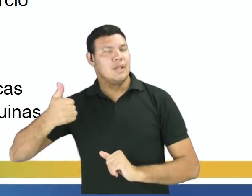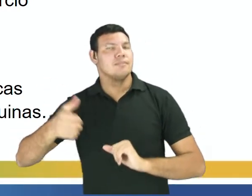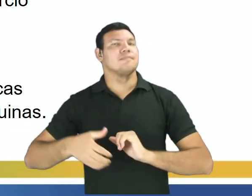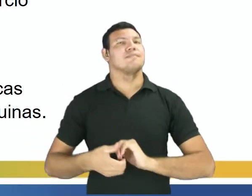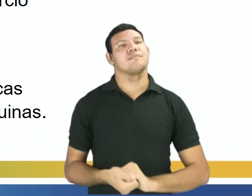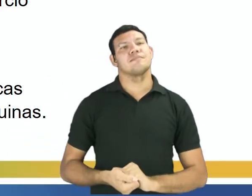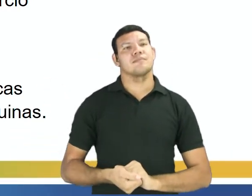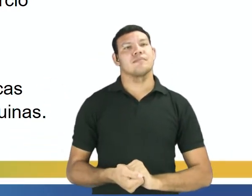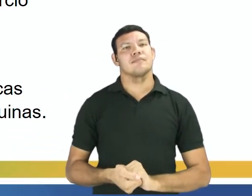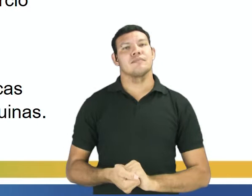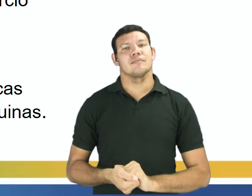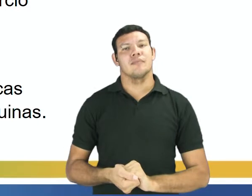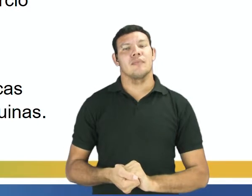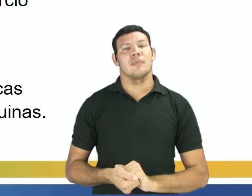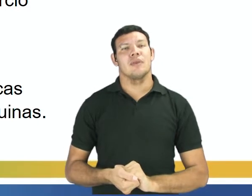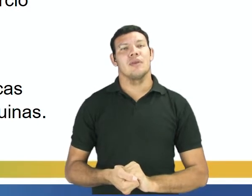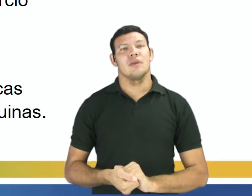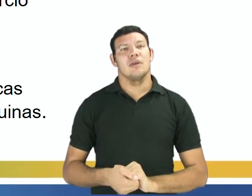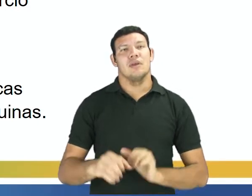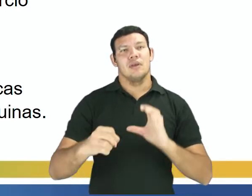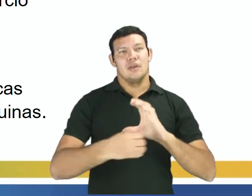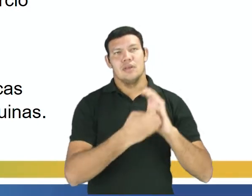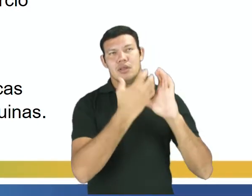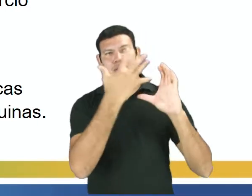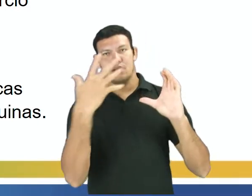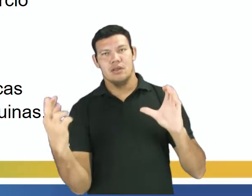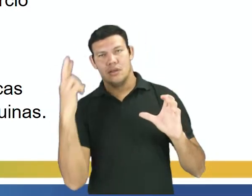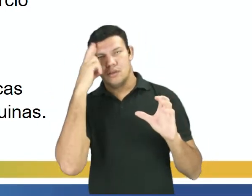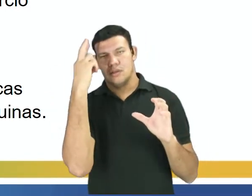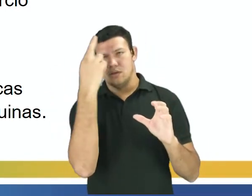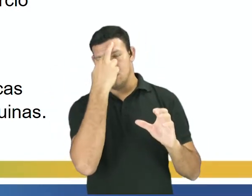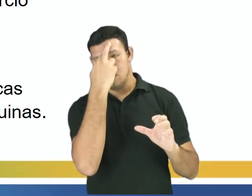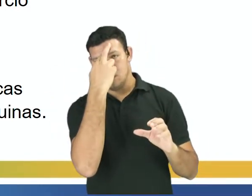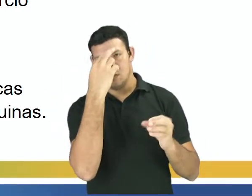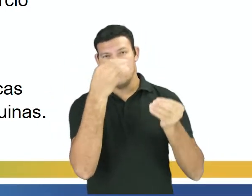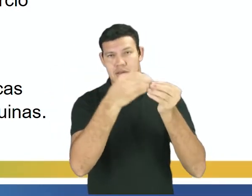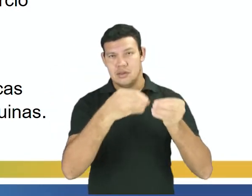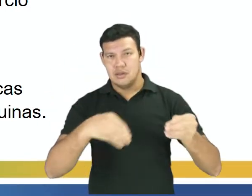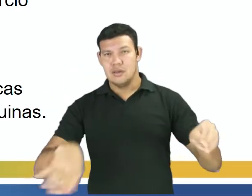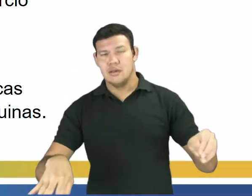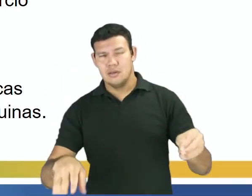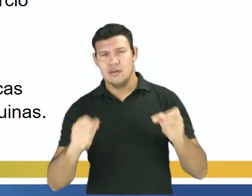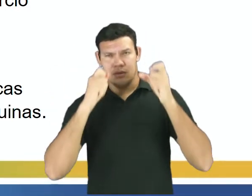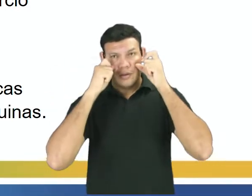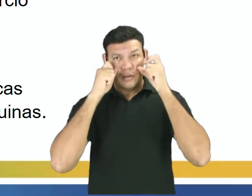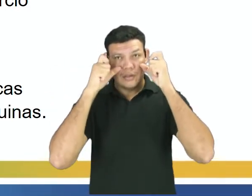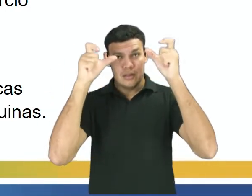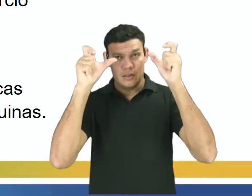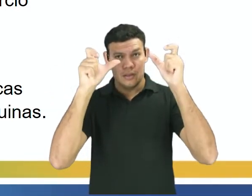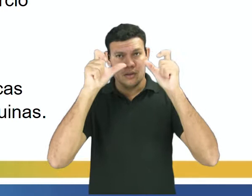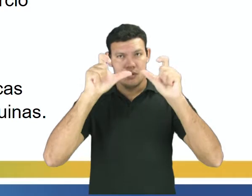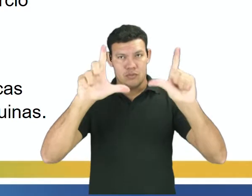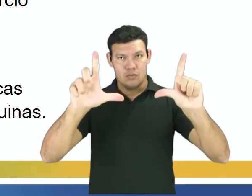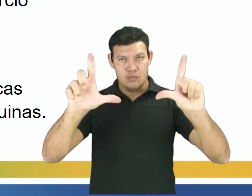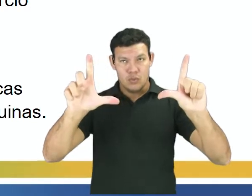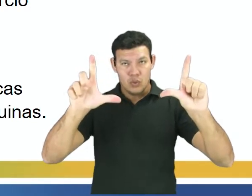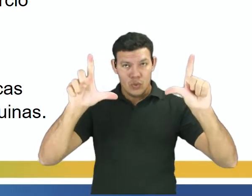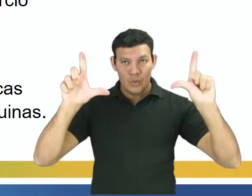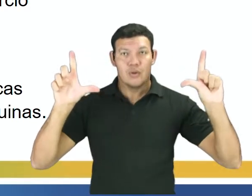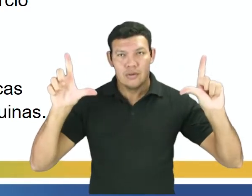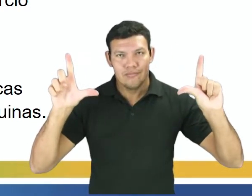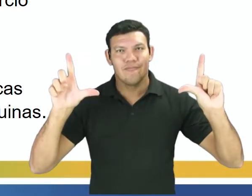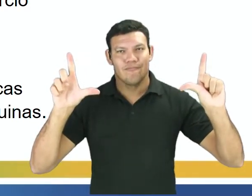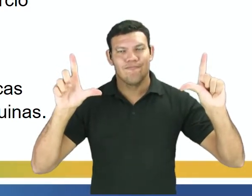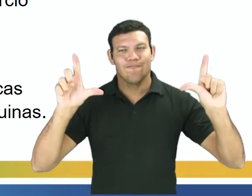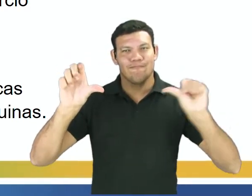ver as condições históricas e características e suas consequências. Fica bem atento na tela, porque eu vou fazer uma transição